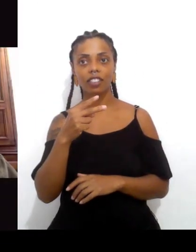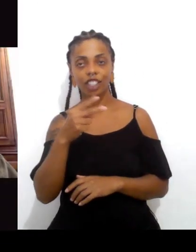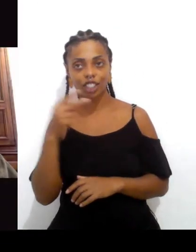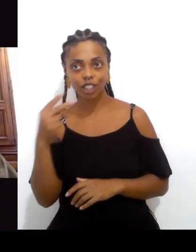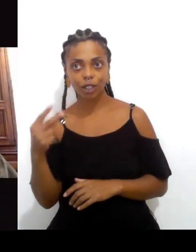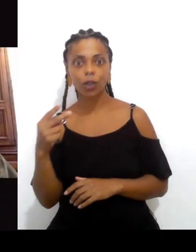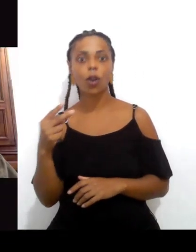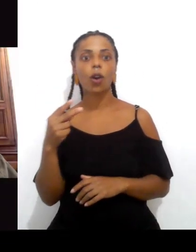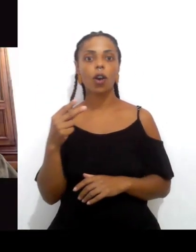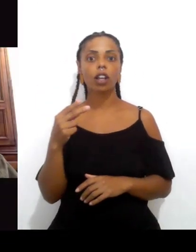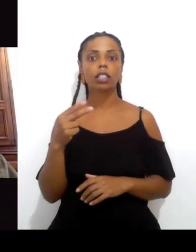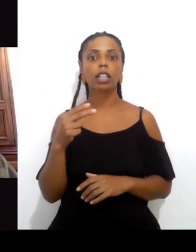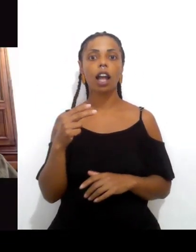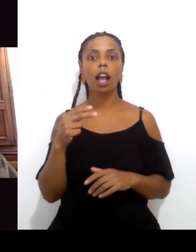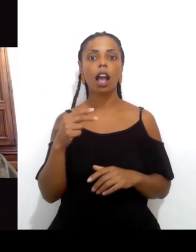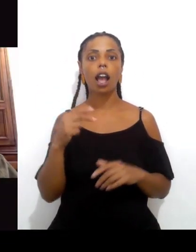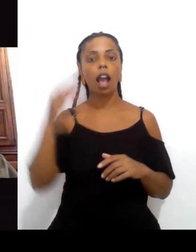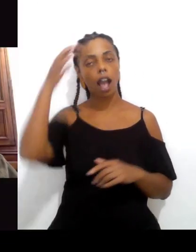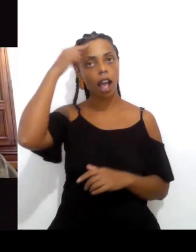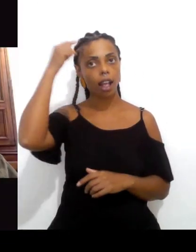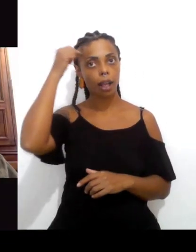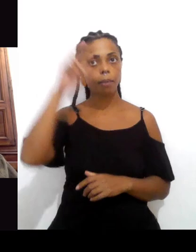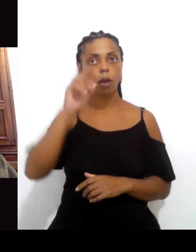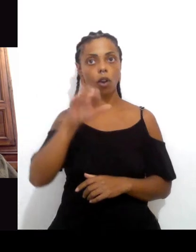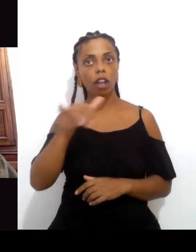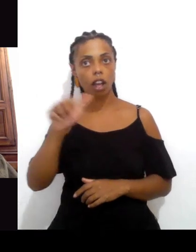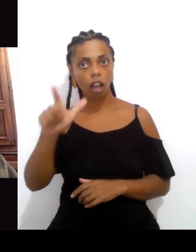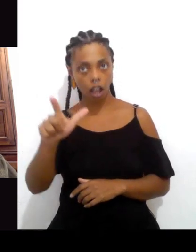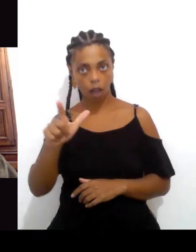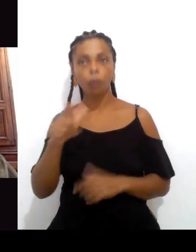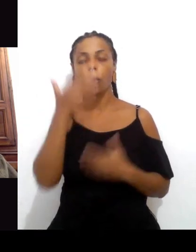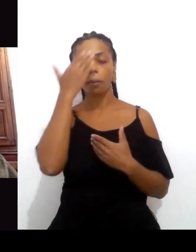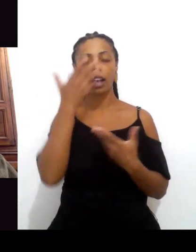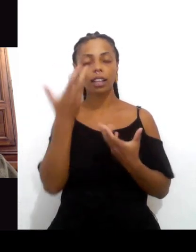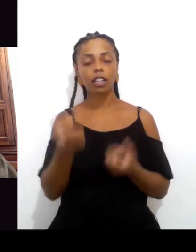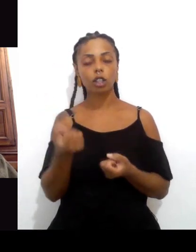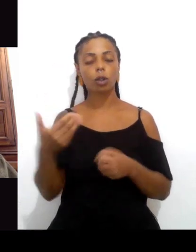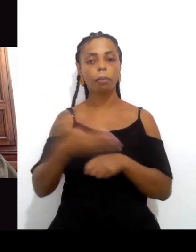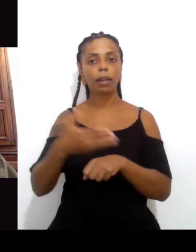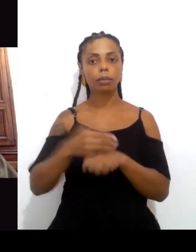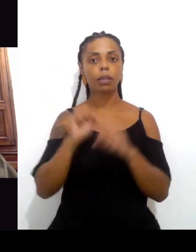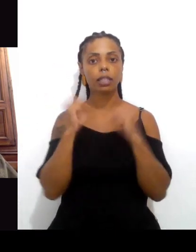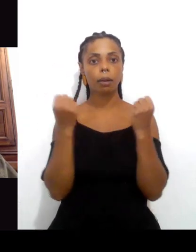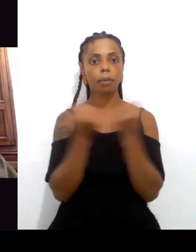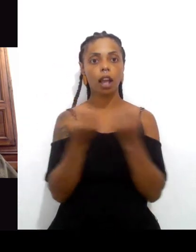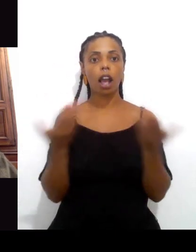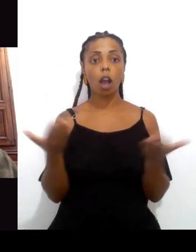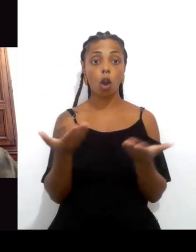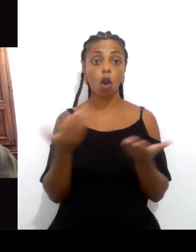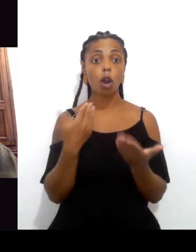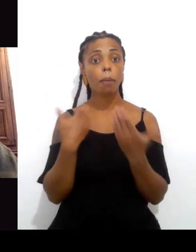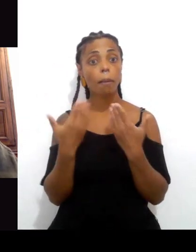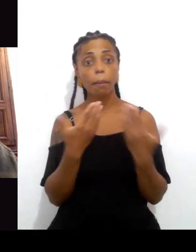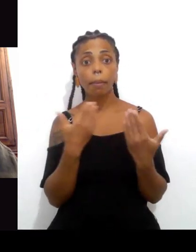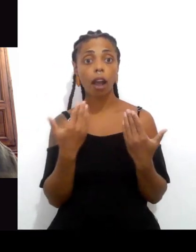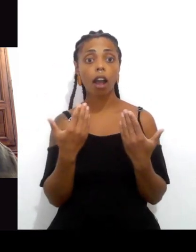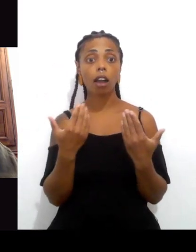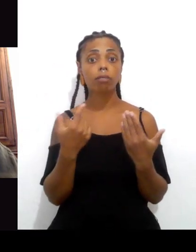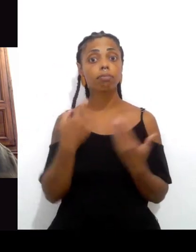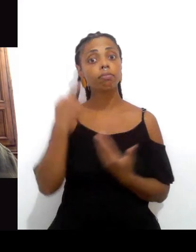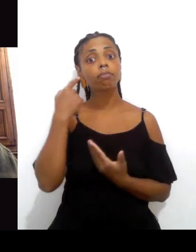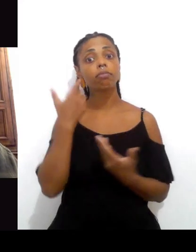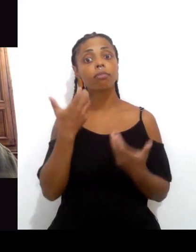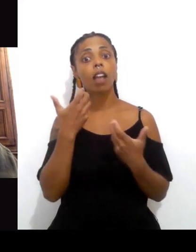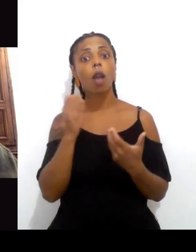Obrigada por aceitar o nosso convite para participar desse seminário aqui nessa conversa A ideia é que a gente possa construir um